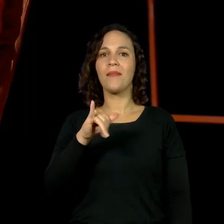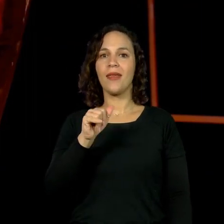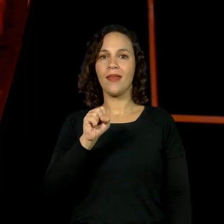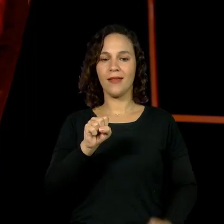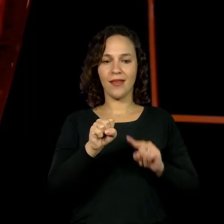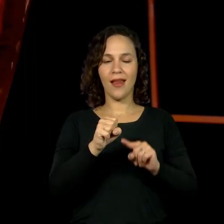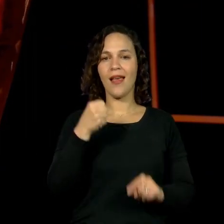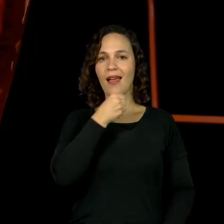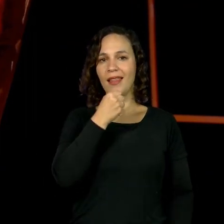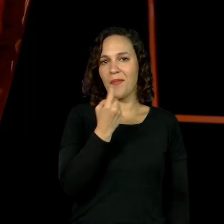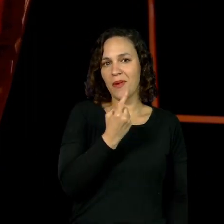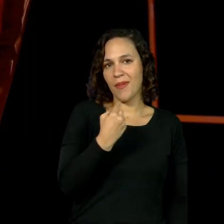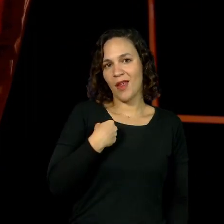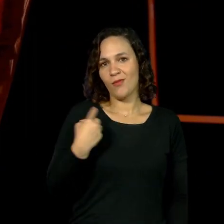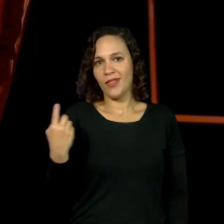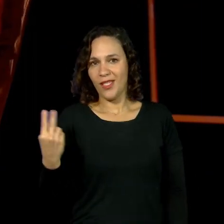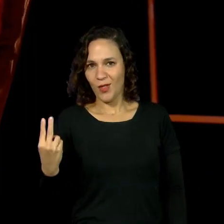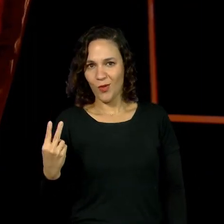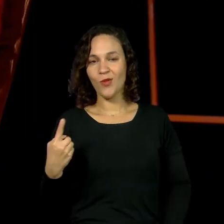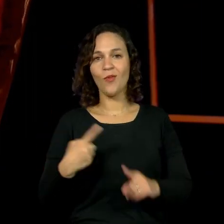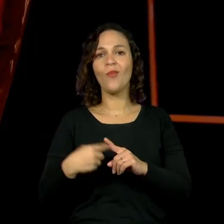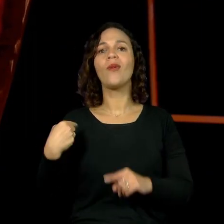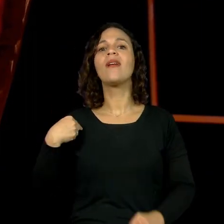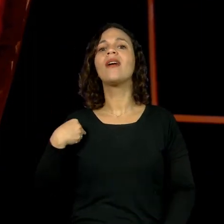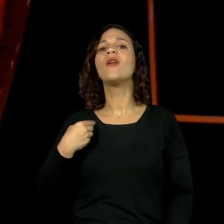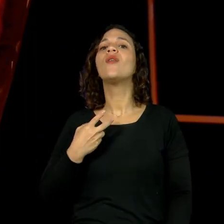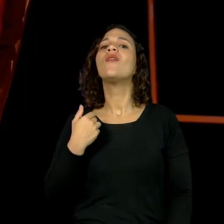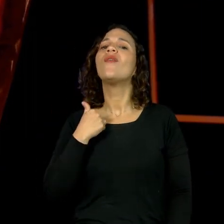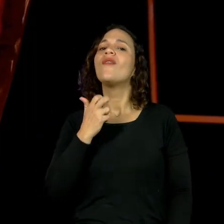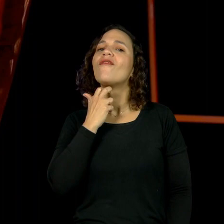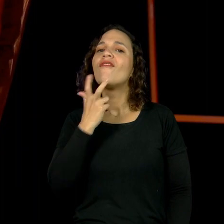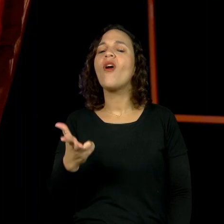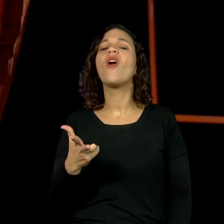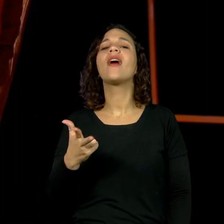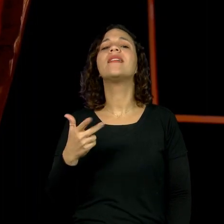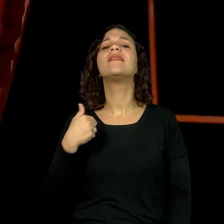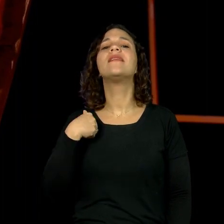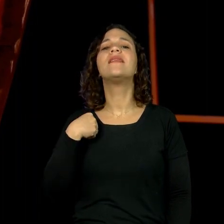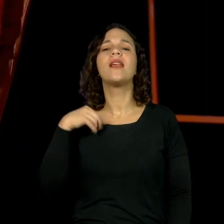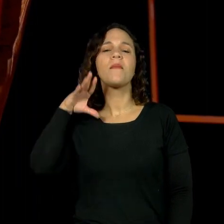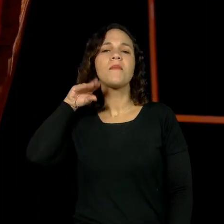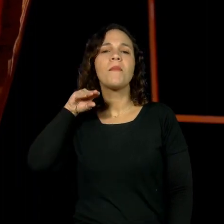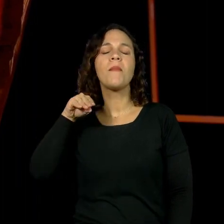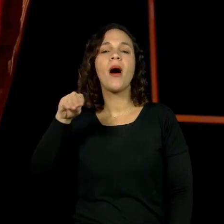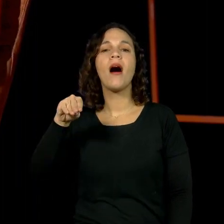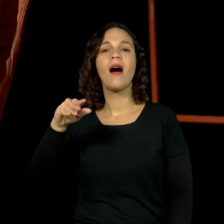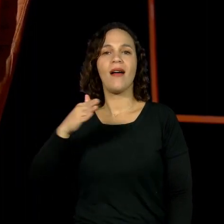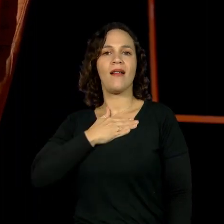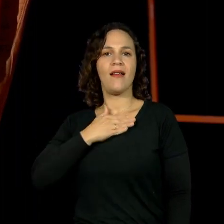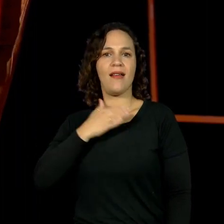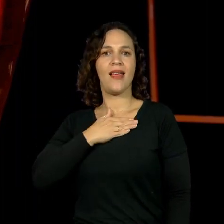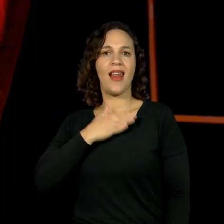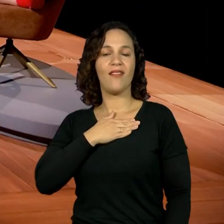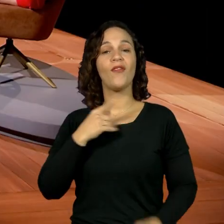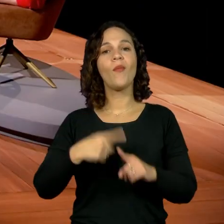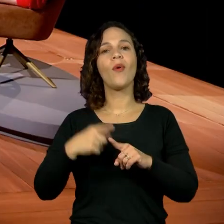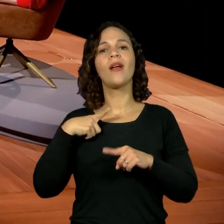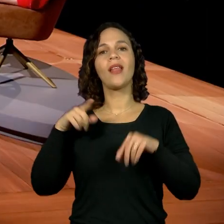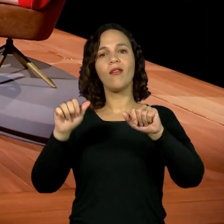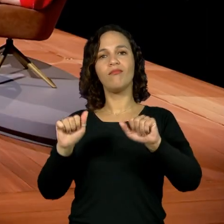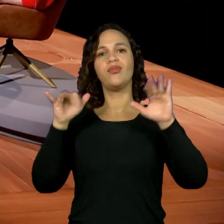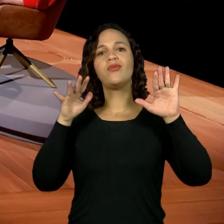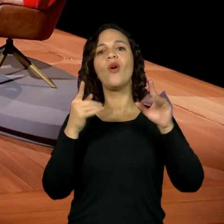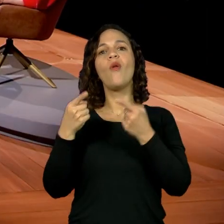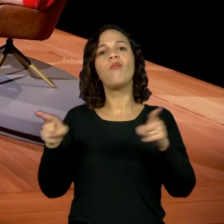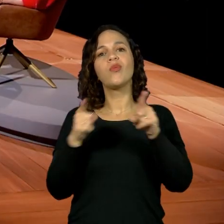fazia a segunda voz. Eu ter a voz grave, facilidade, né, de fazer vozes, que é o que o coral lhe dá, né, essa facilidade. Sim.